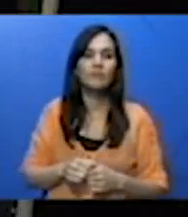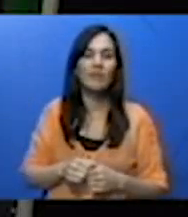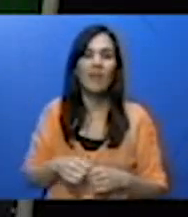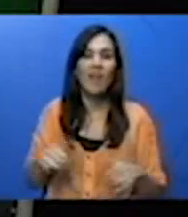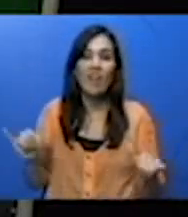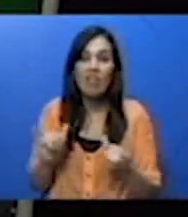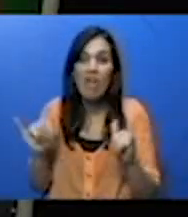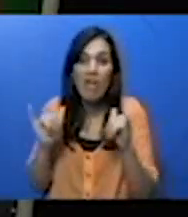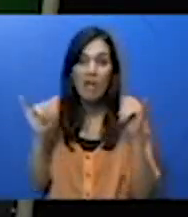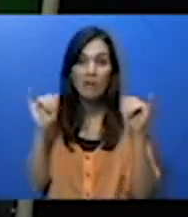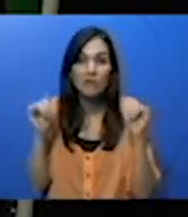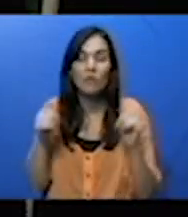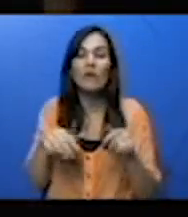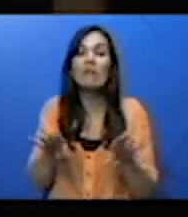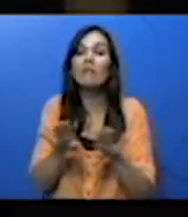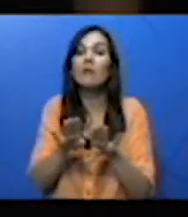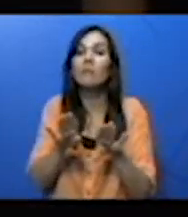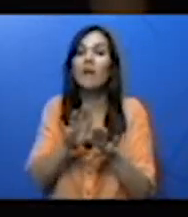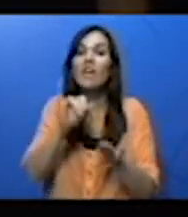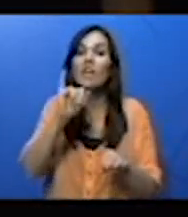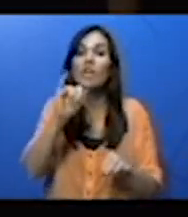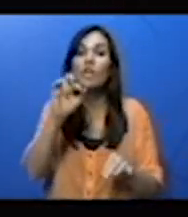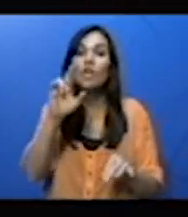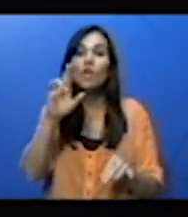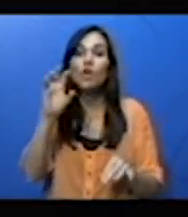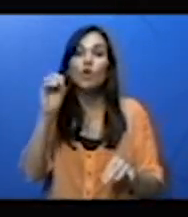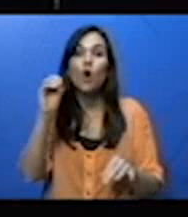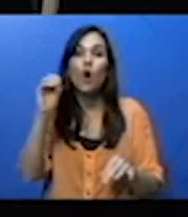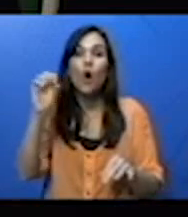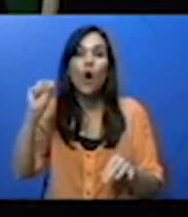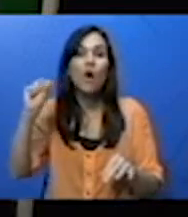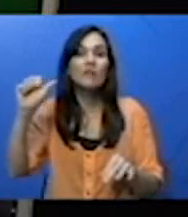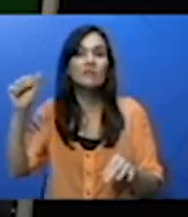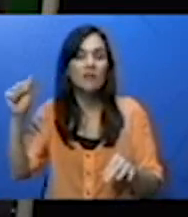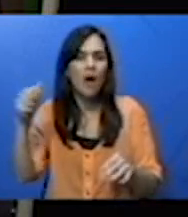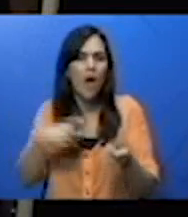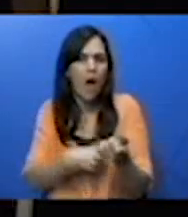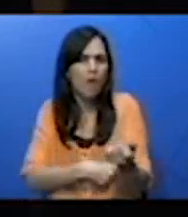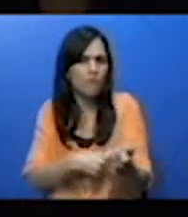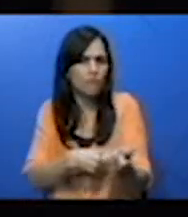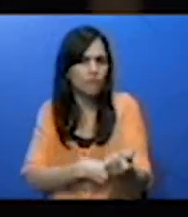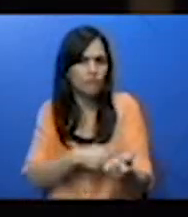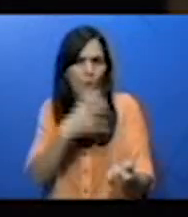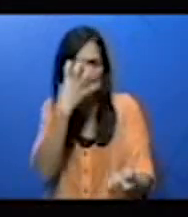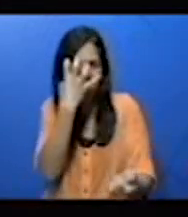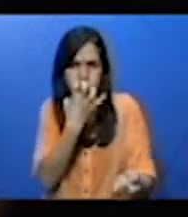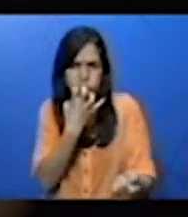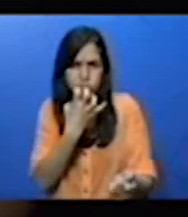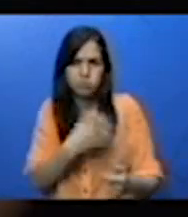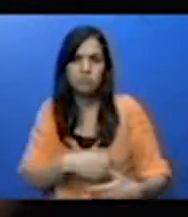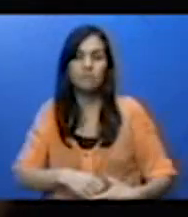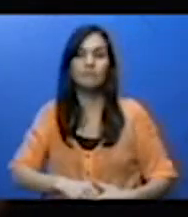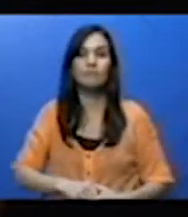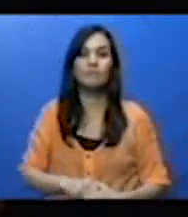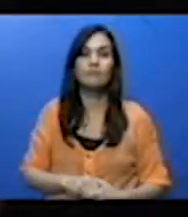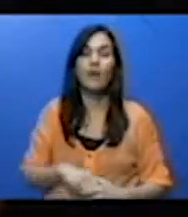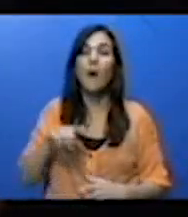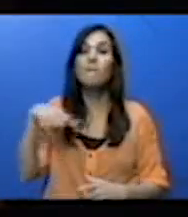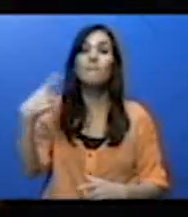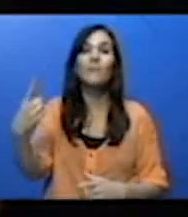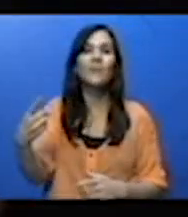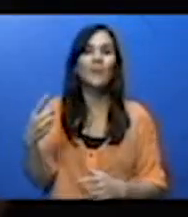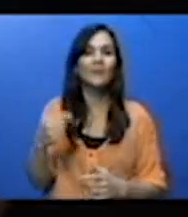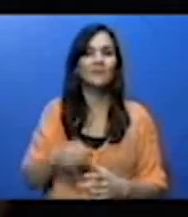Irosa significa raivosa, brava, né? Aqui, ó. Vamos para a próxima página.